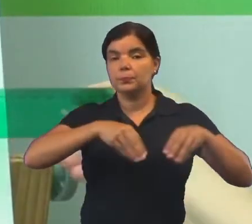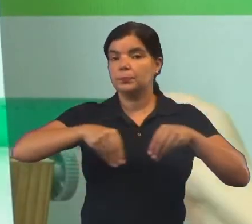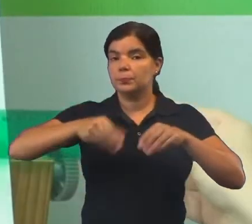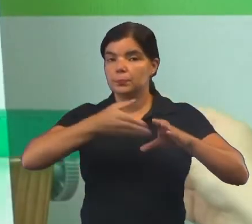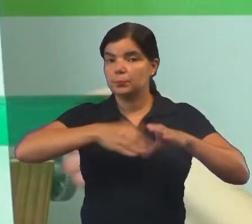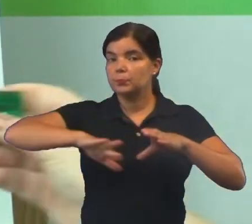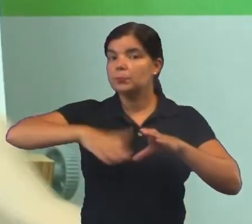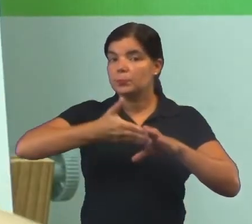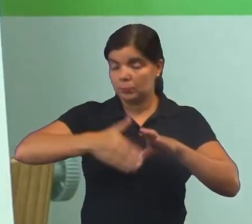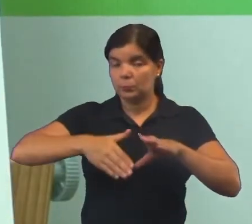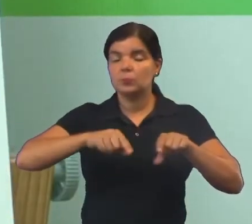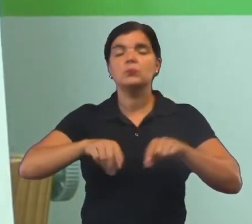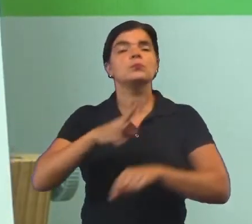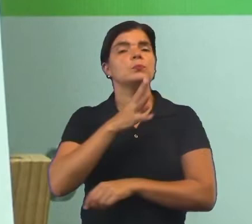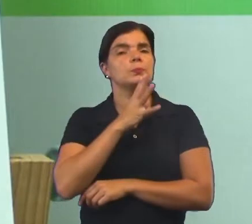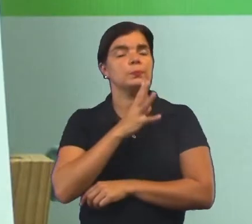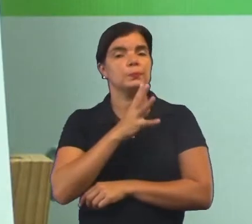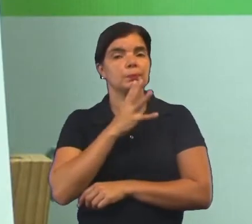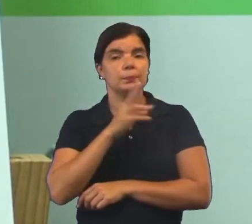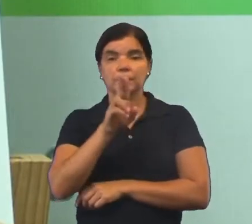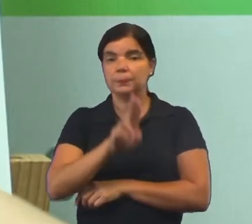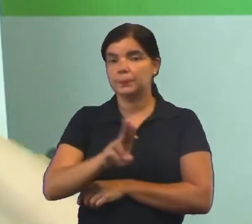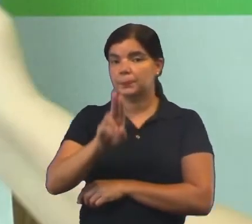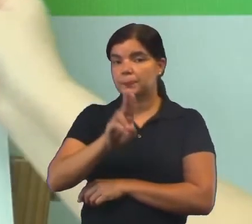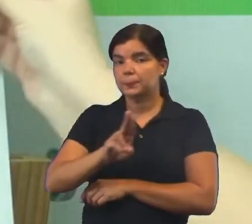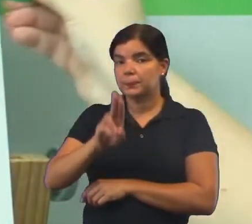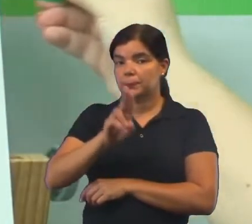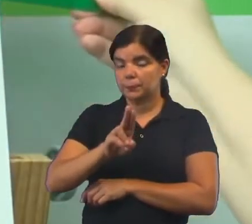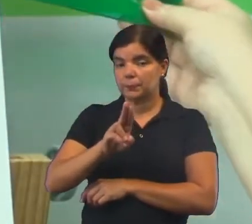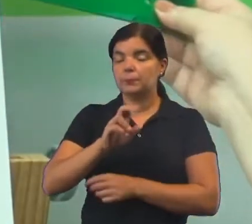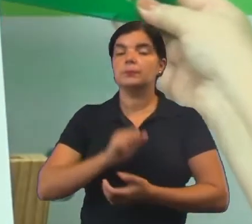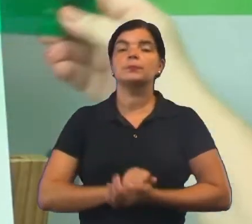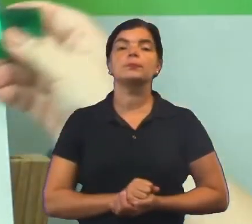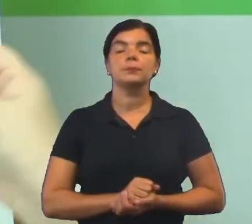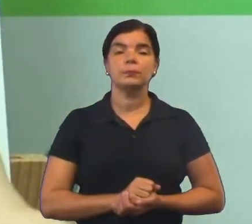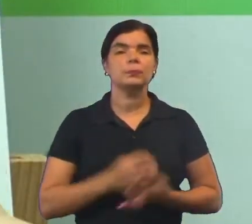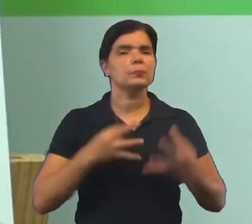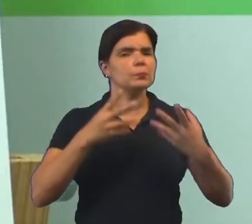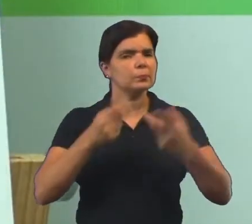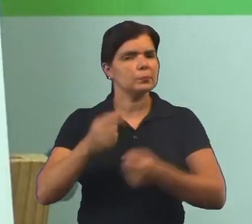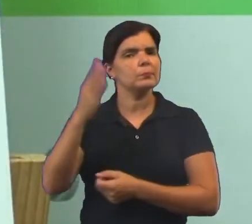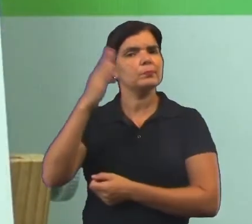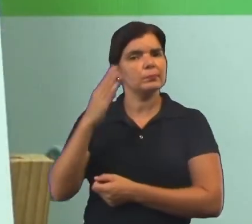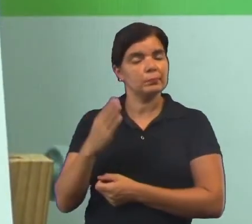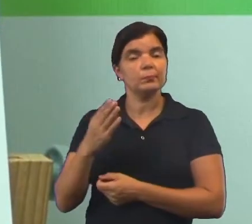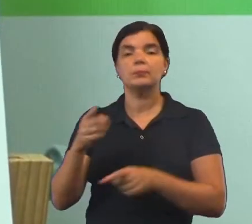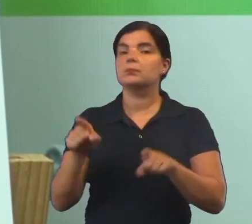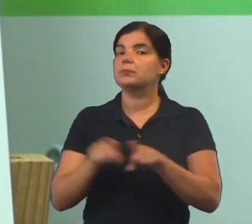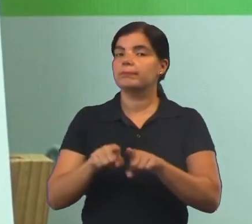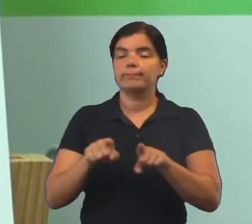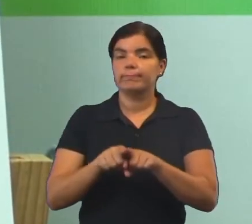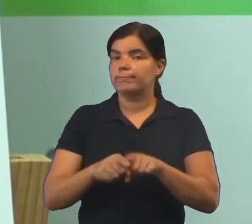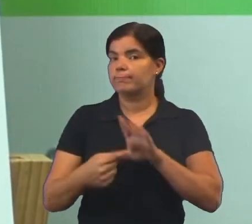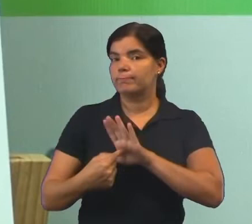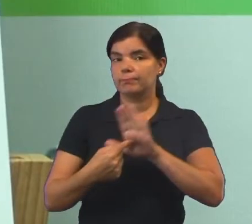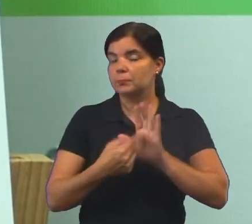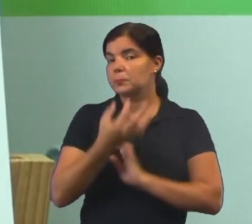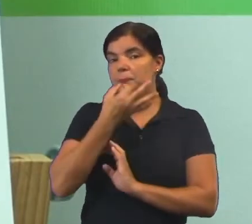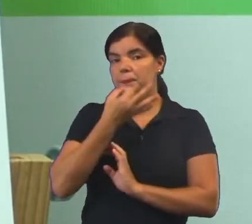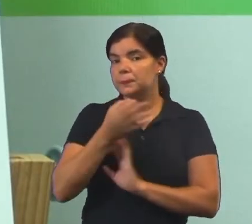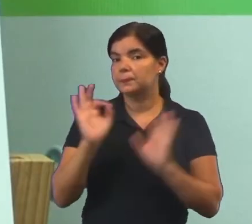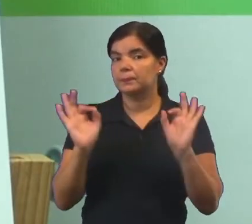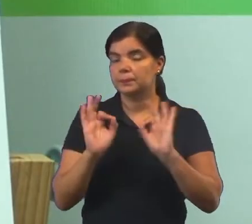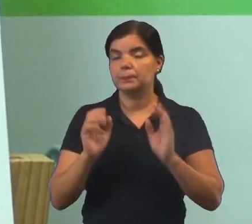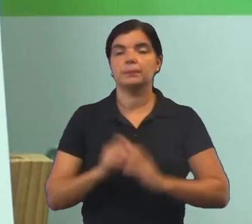barro são conhecidas e utilizadas, é aqui, utilizadas em todo o Brasil, também aqui não está expressando uma